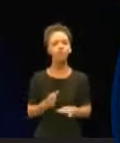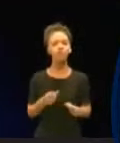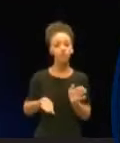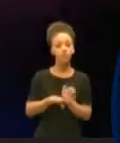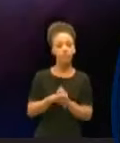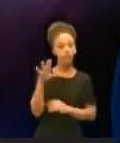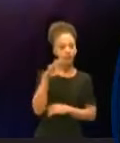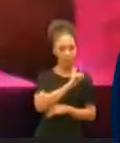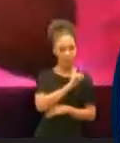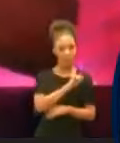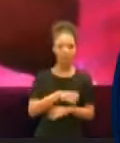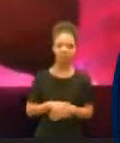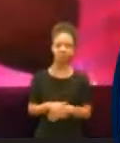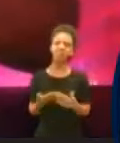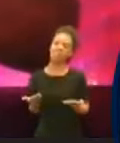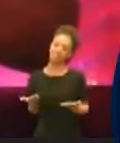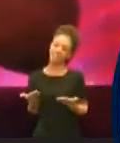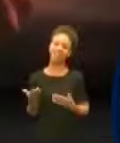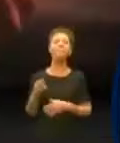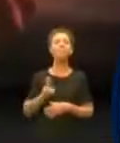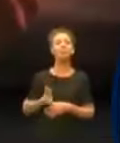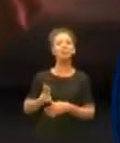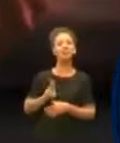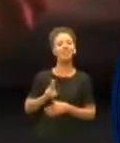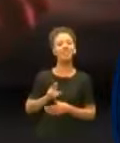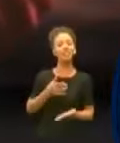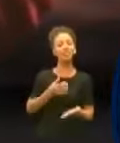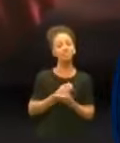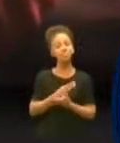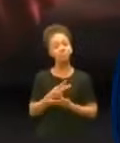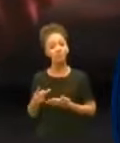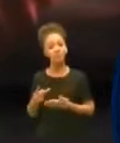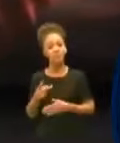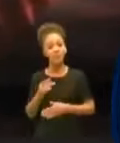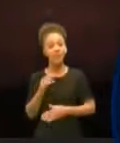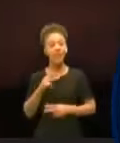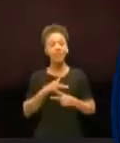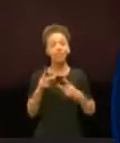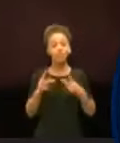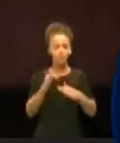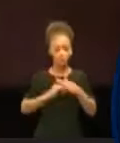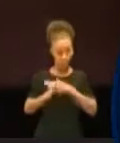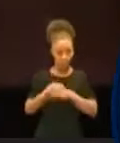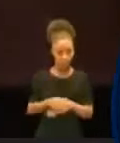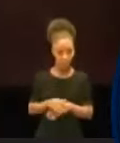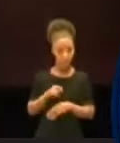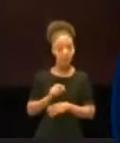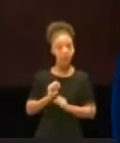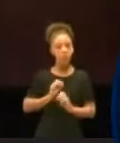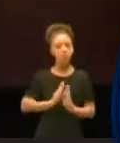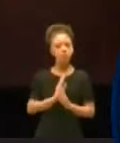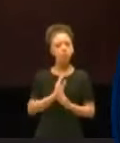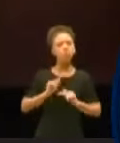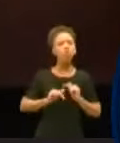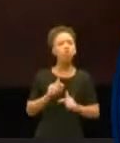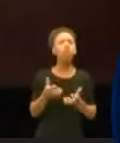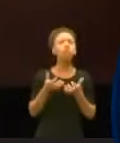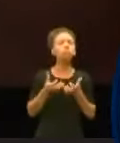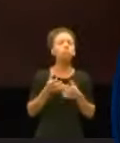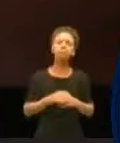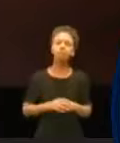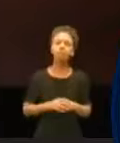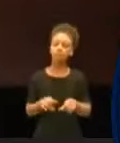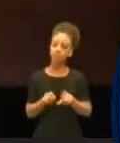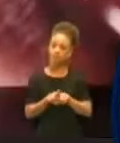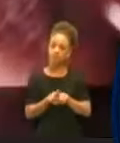chegar logo mais. E é claro que elas usaram os canais de compra e o marketplace da Via. Lá, elas podem encontrar um produto que desejam muito